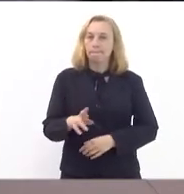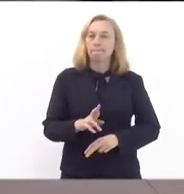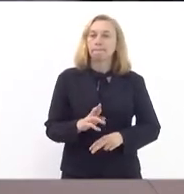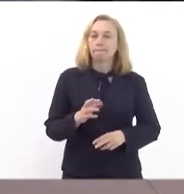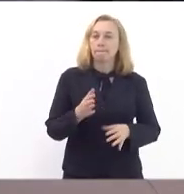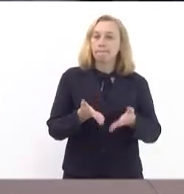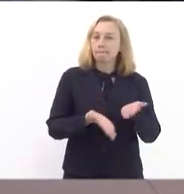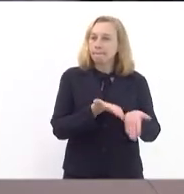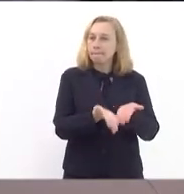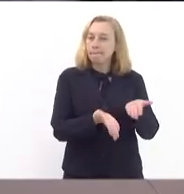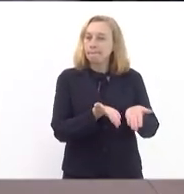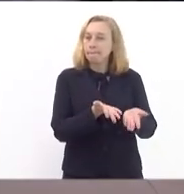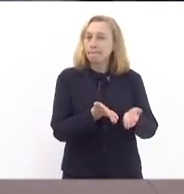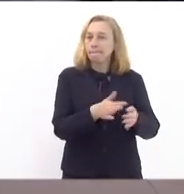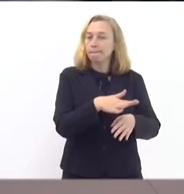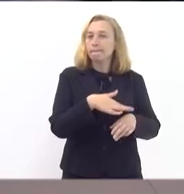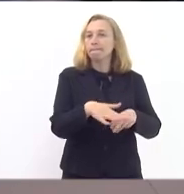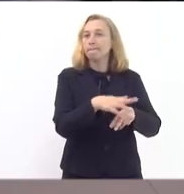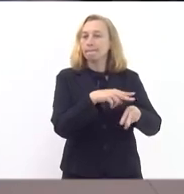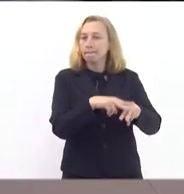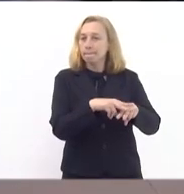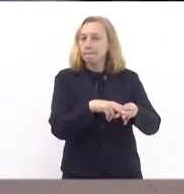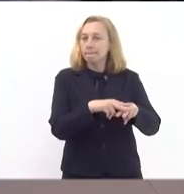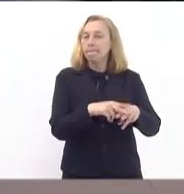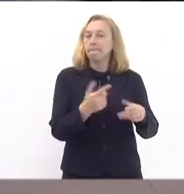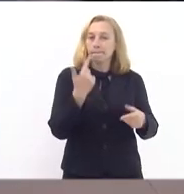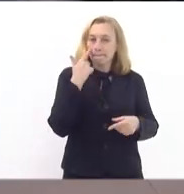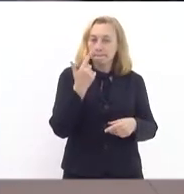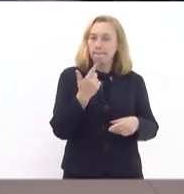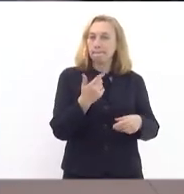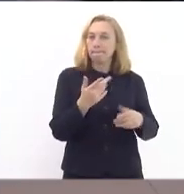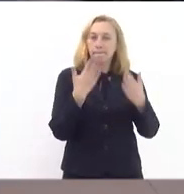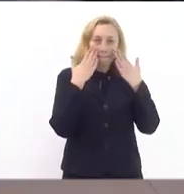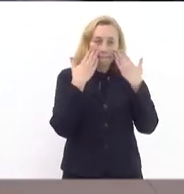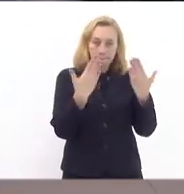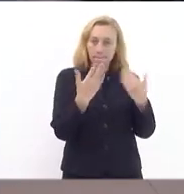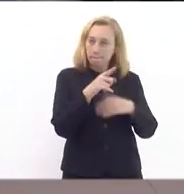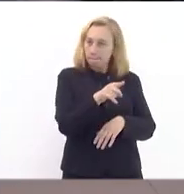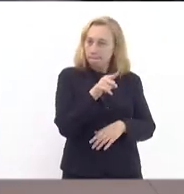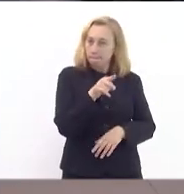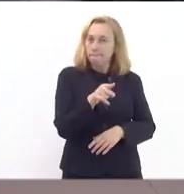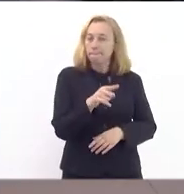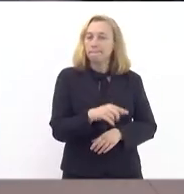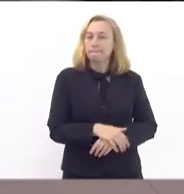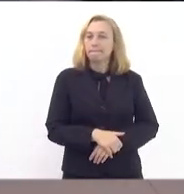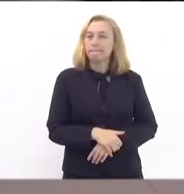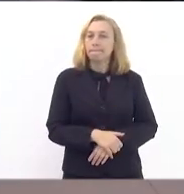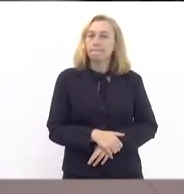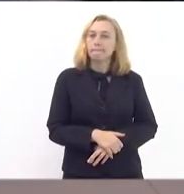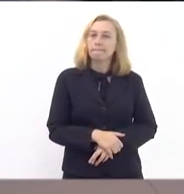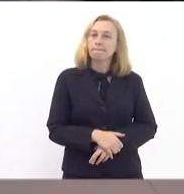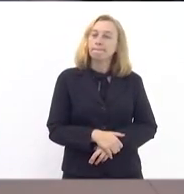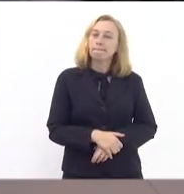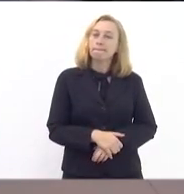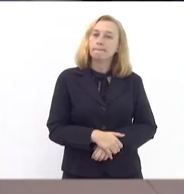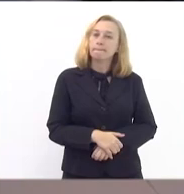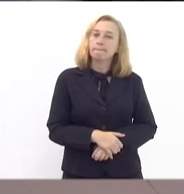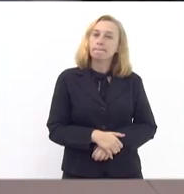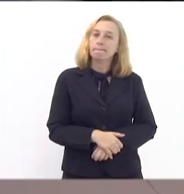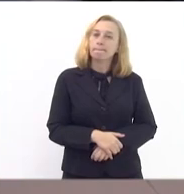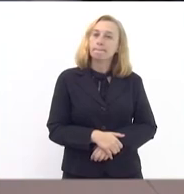e até passamos Essa visão para eles também né fizemos uma apresentação para ele para ele daqueles aqueles